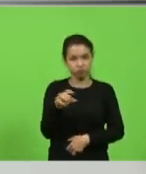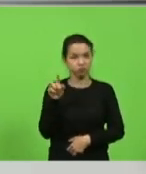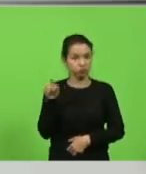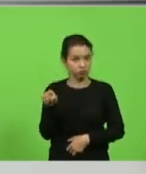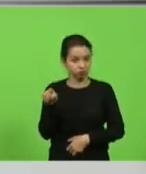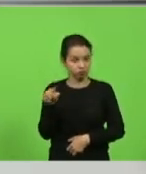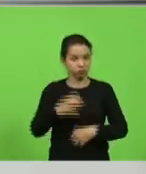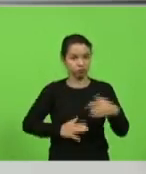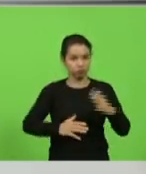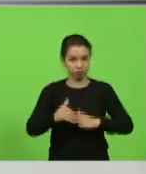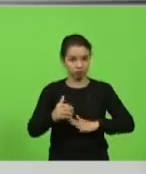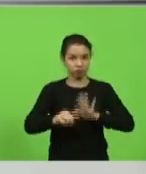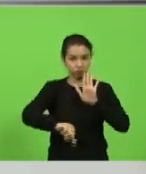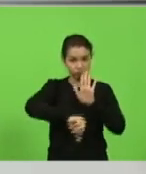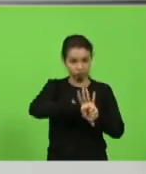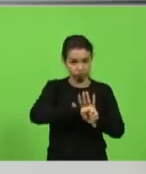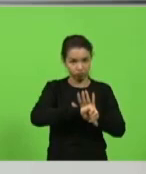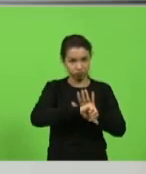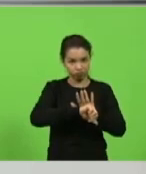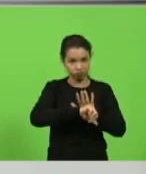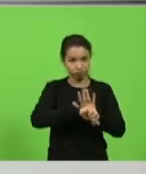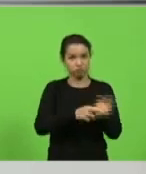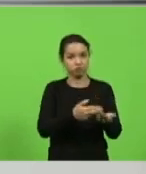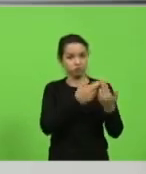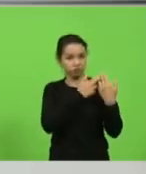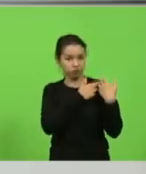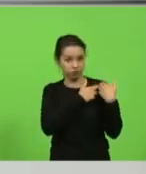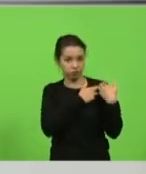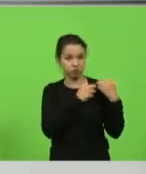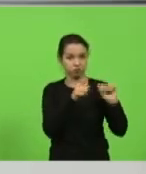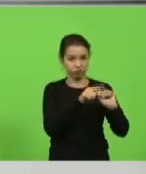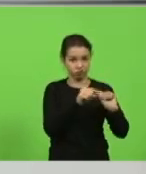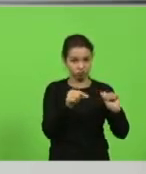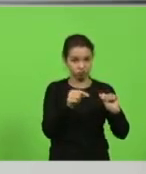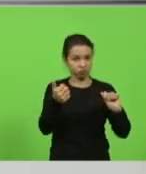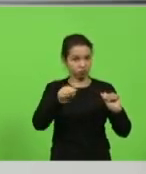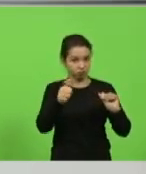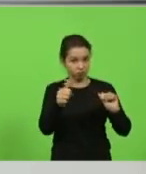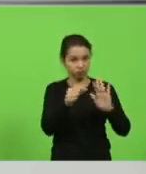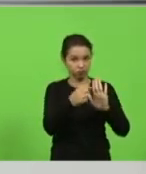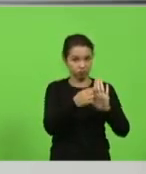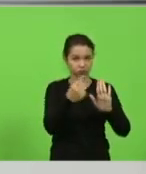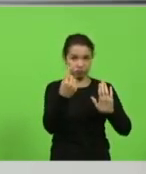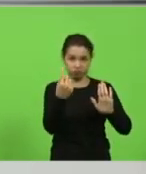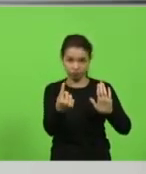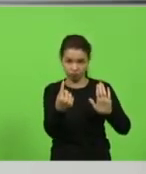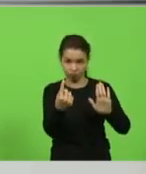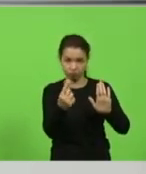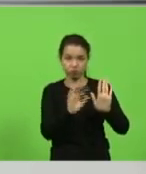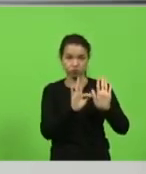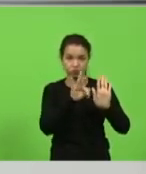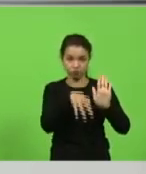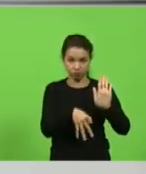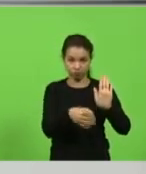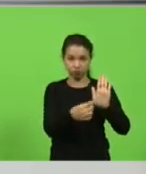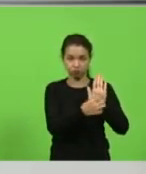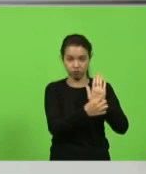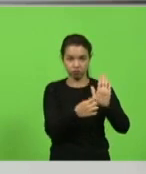crime de responsabilidade, tipificado no artigo 11, item 1, parte final da